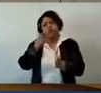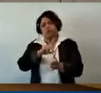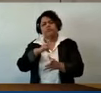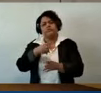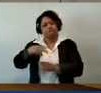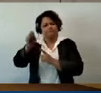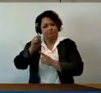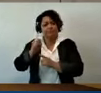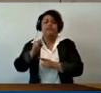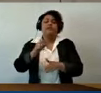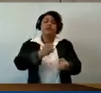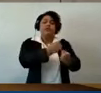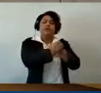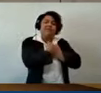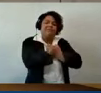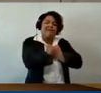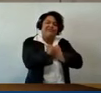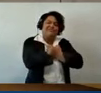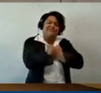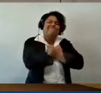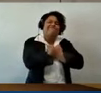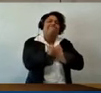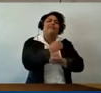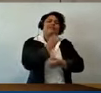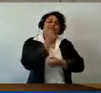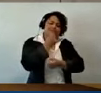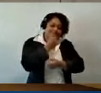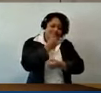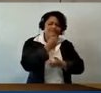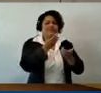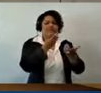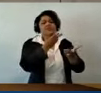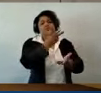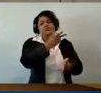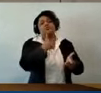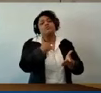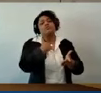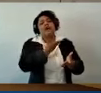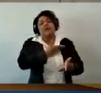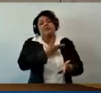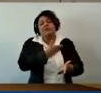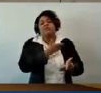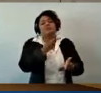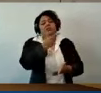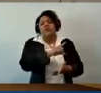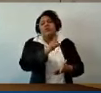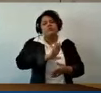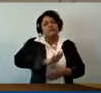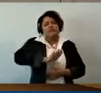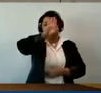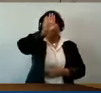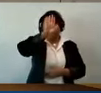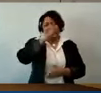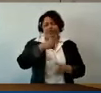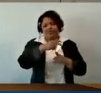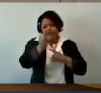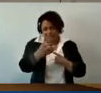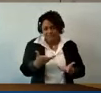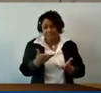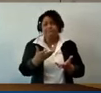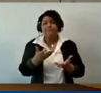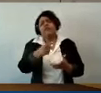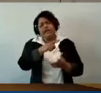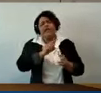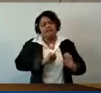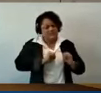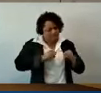àqueles colegas que não foram reeleitos, porque cada um deu o seu melhor, eu sei disso, mas é assim a vida da política, é